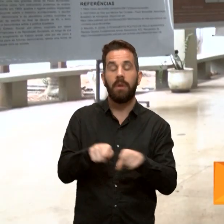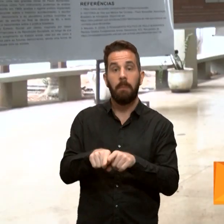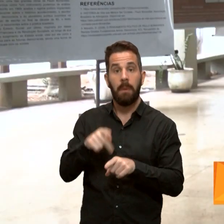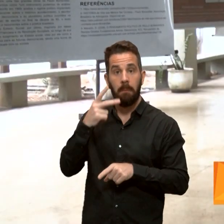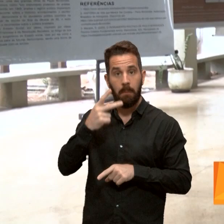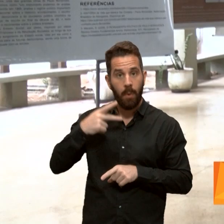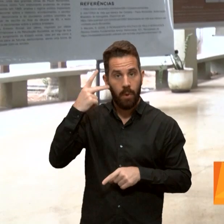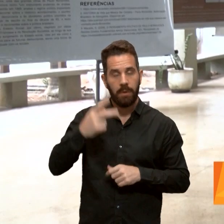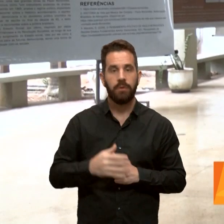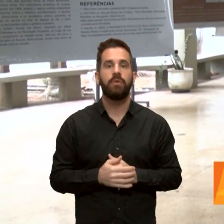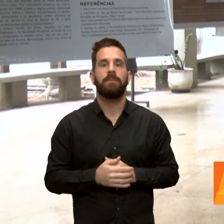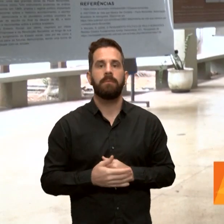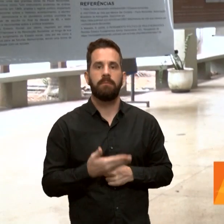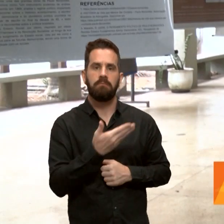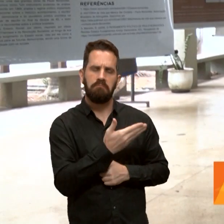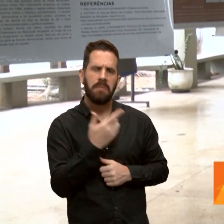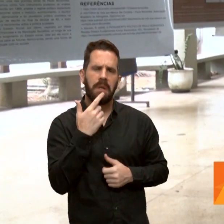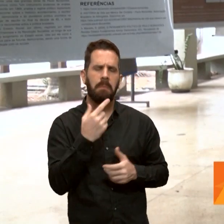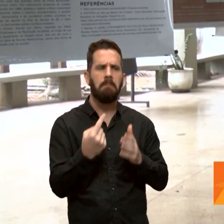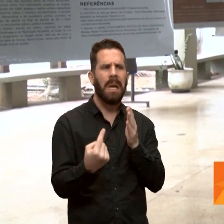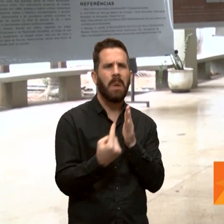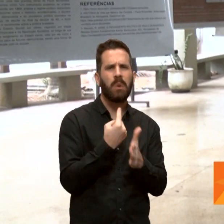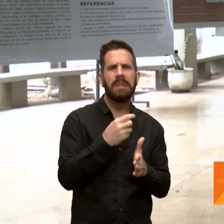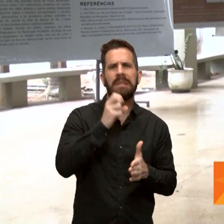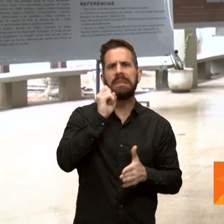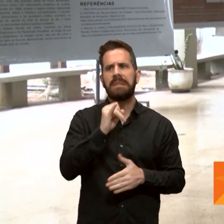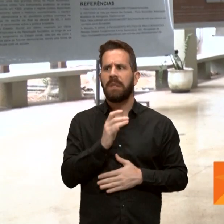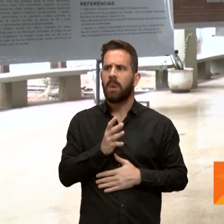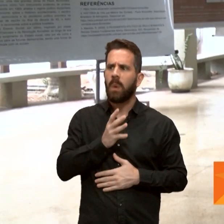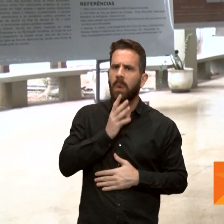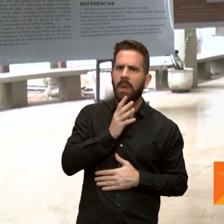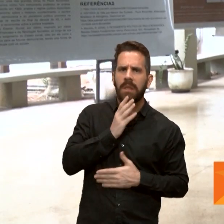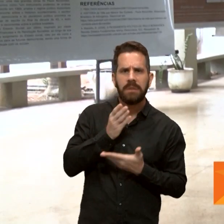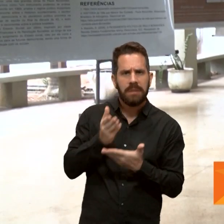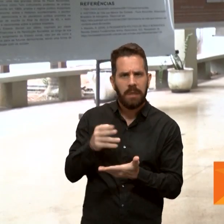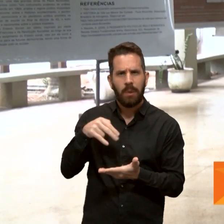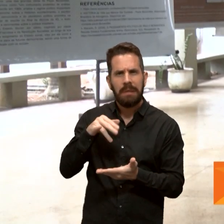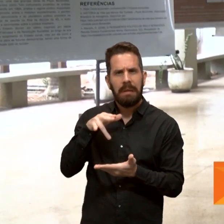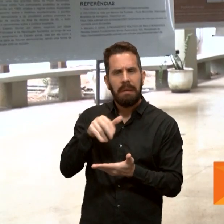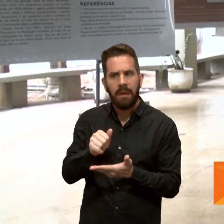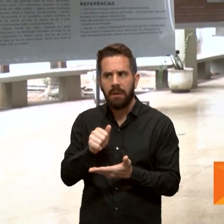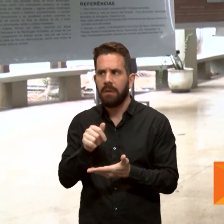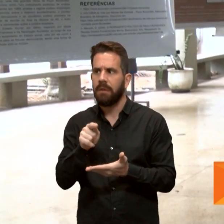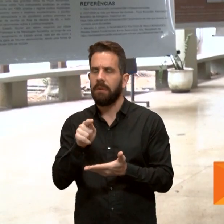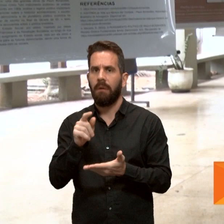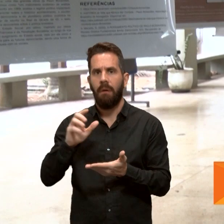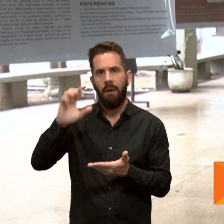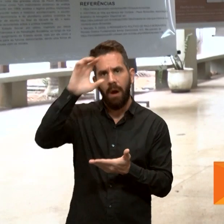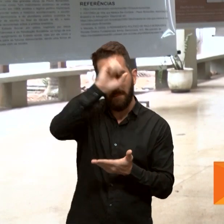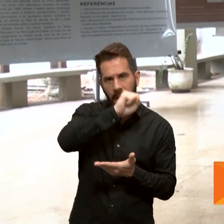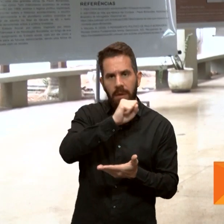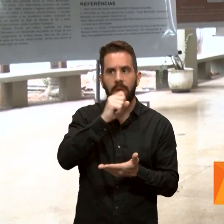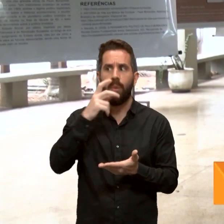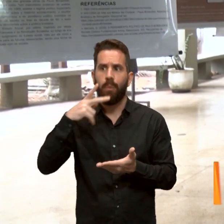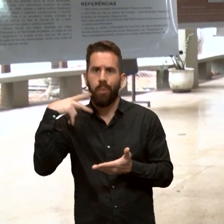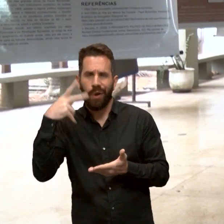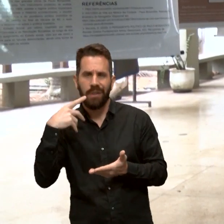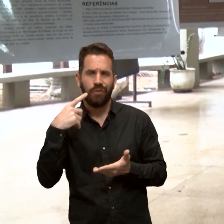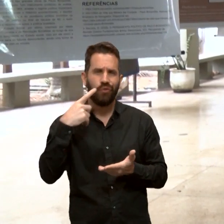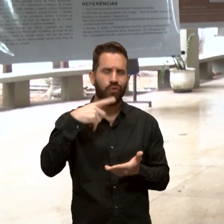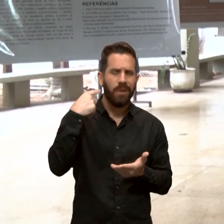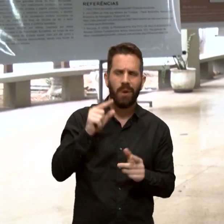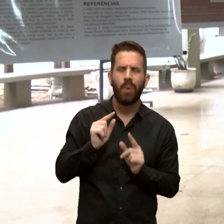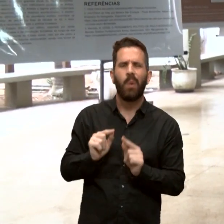aprendi com ela em relação ao direito e à política, primeiro a política, eu vejo a importância